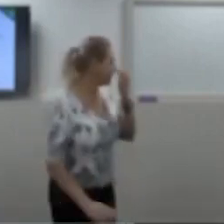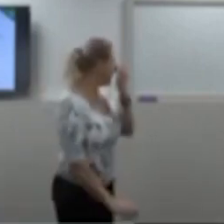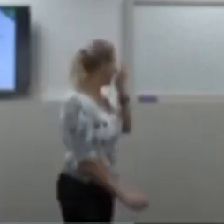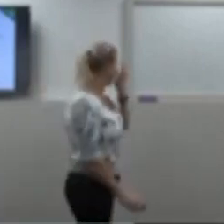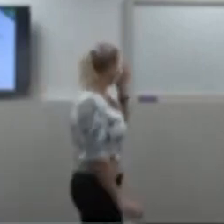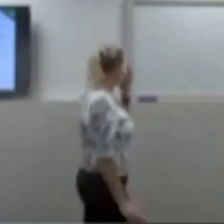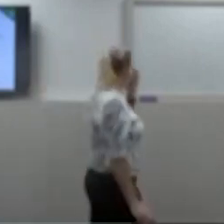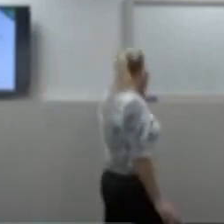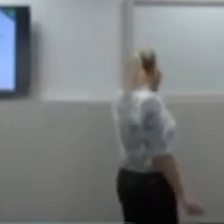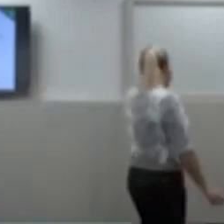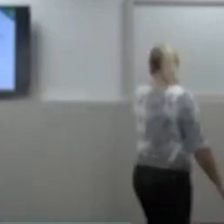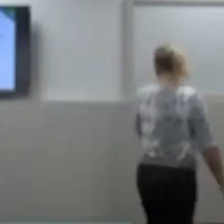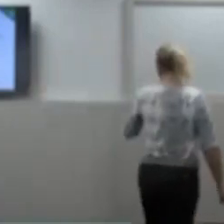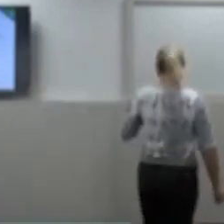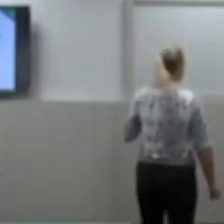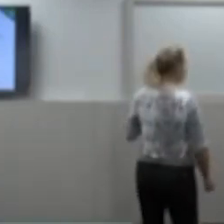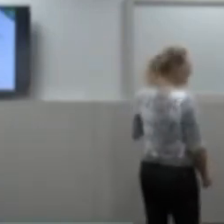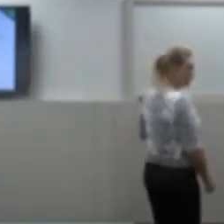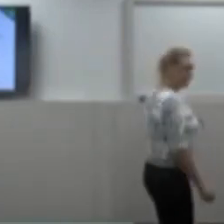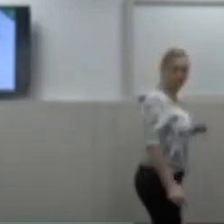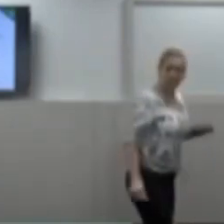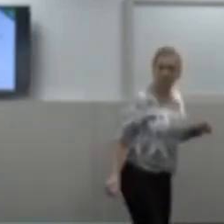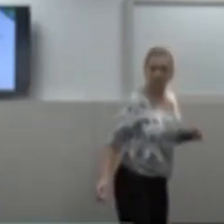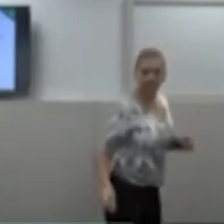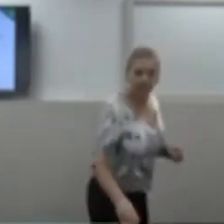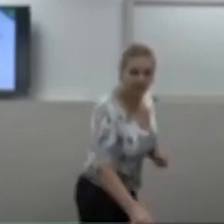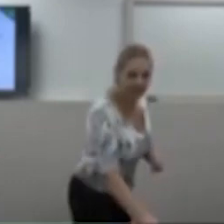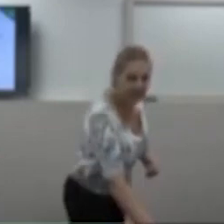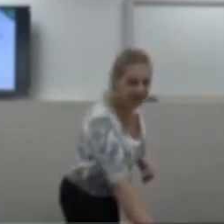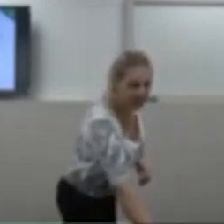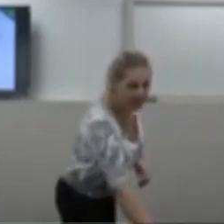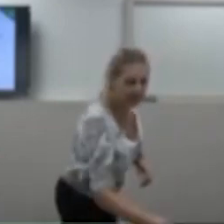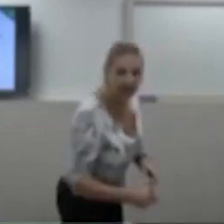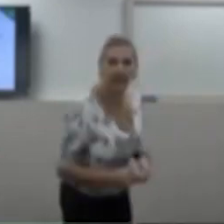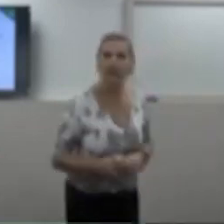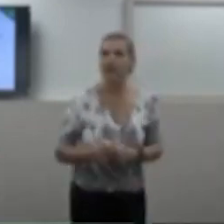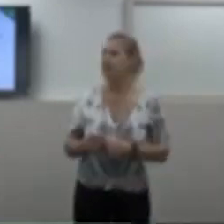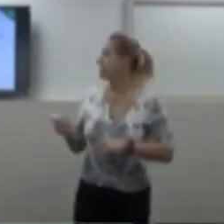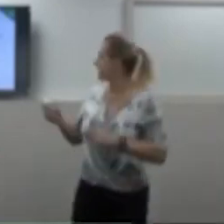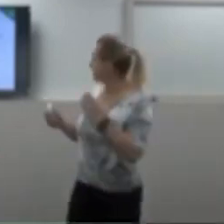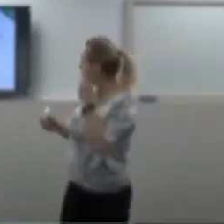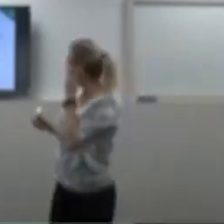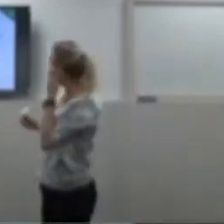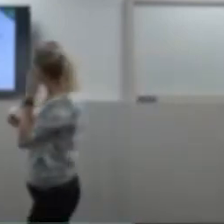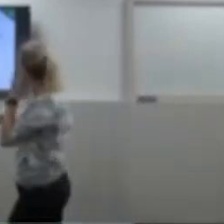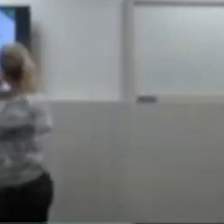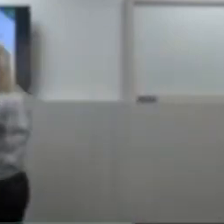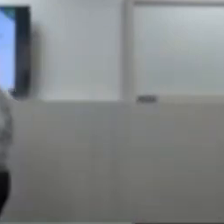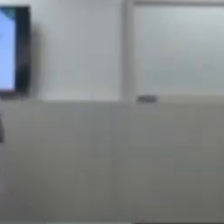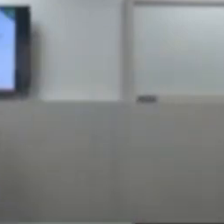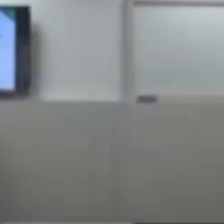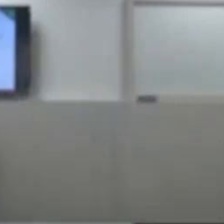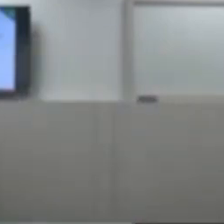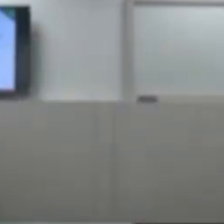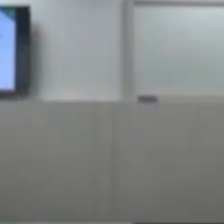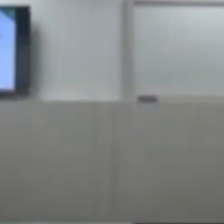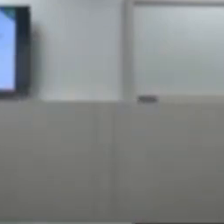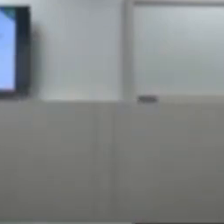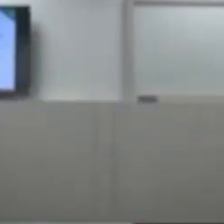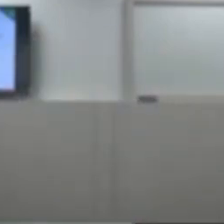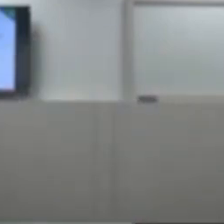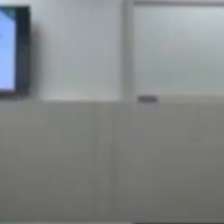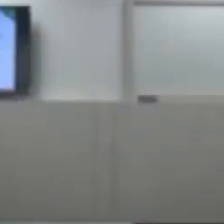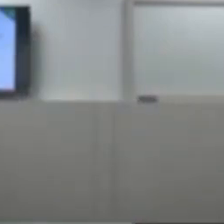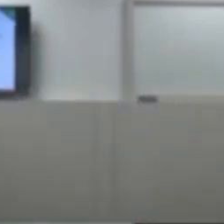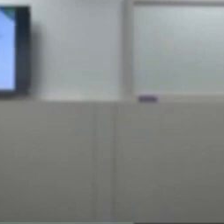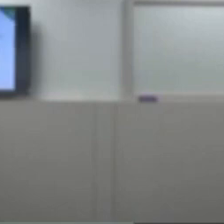Eu vou colocar aqui o nome pra você no quadro, pra você não esquecer, tá? Será que eu consigo escrever aqui nesse quadro?